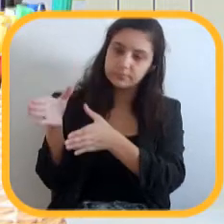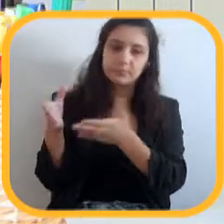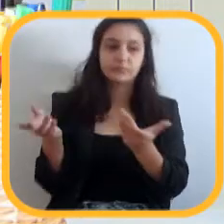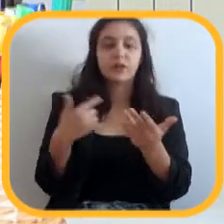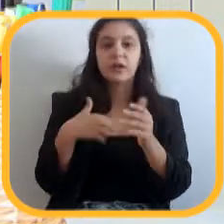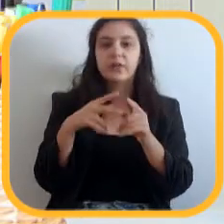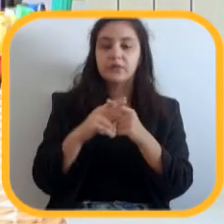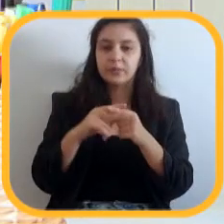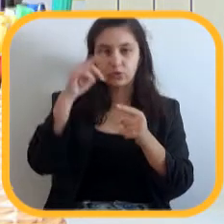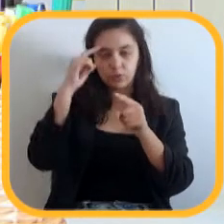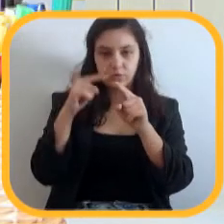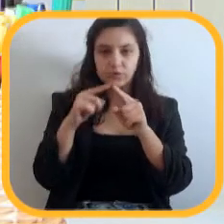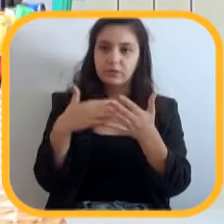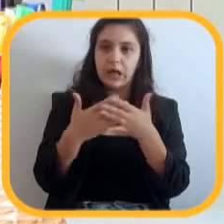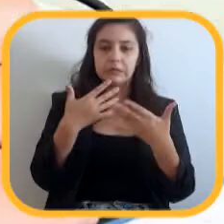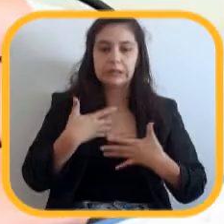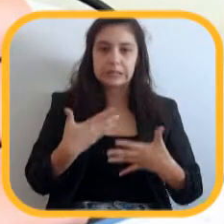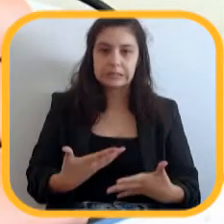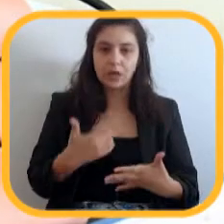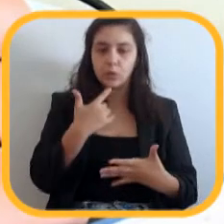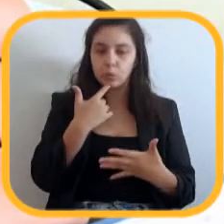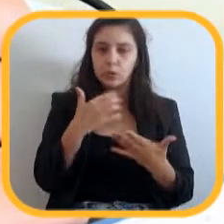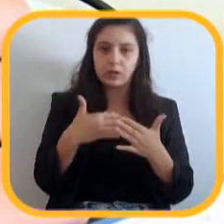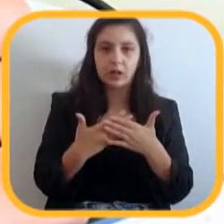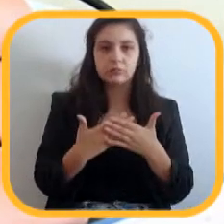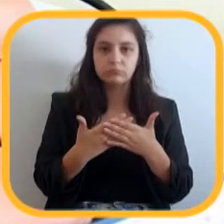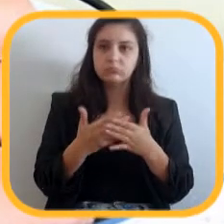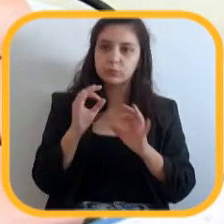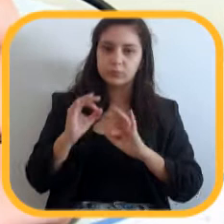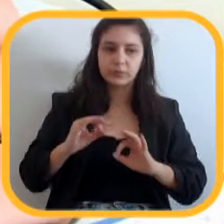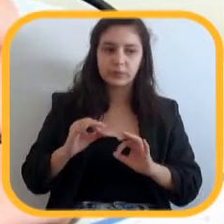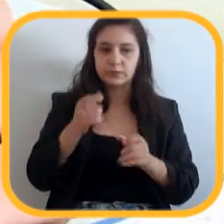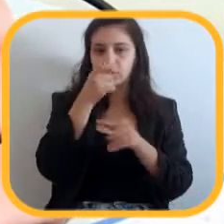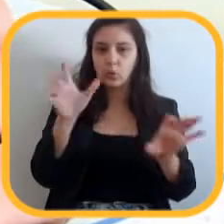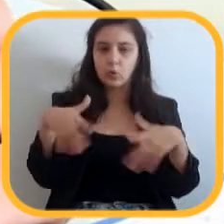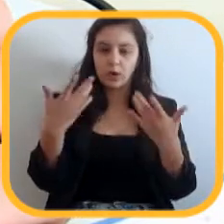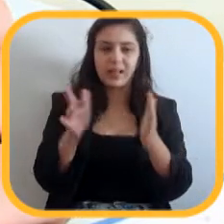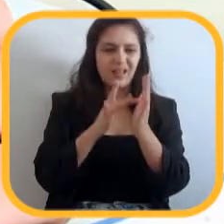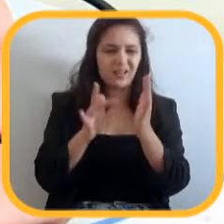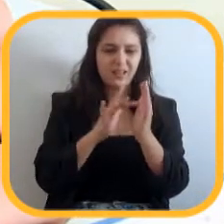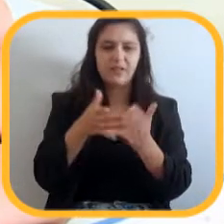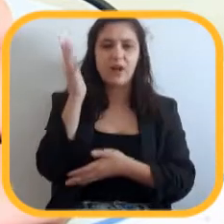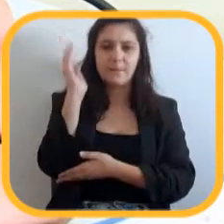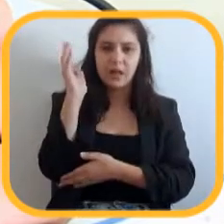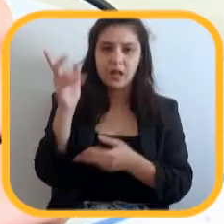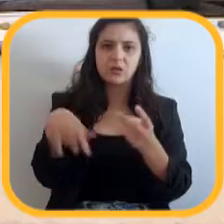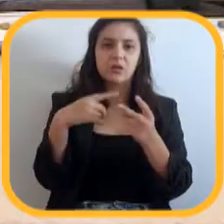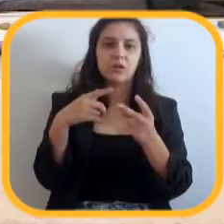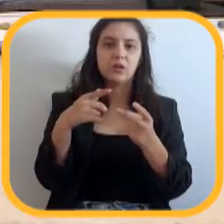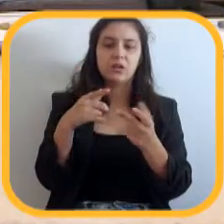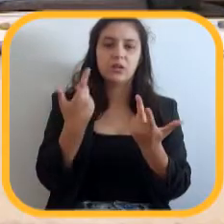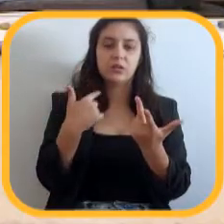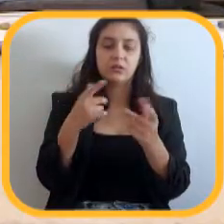para saber lidar com o burnout estão cada vez mais acessíveis a qualquer pessoa. Há livros, palestras e podcasts que alertam para